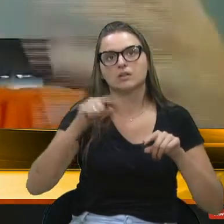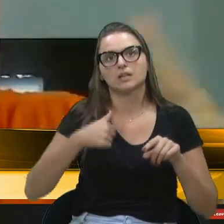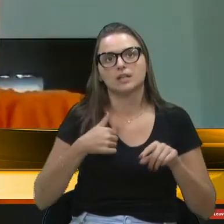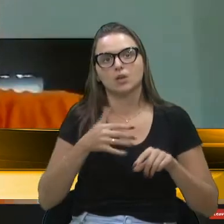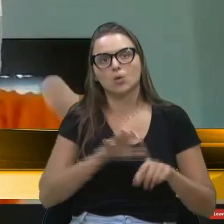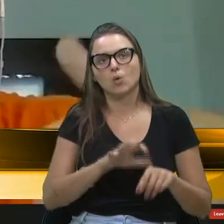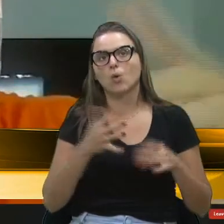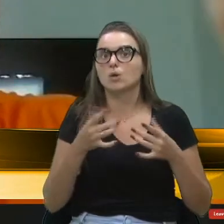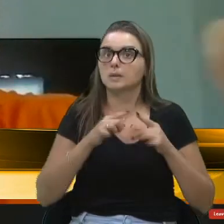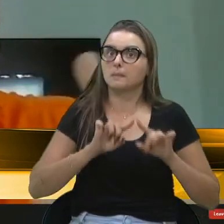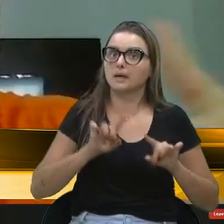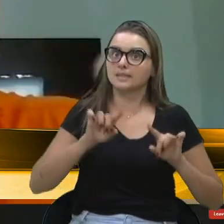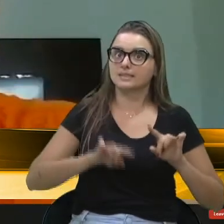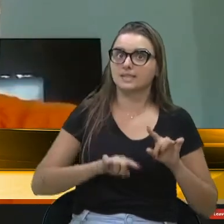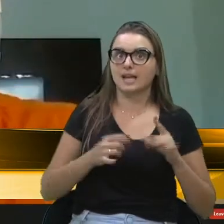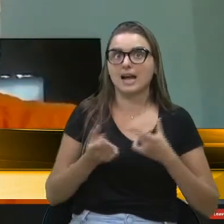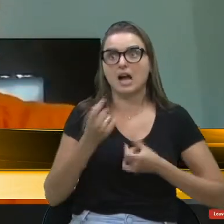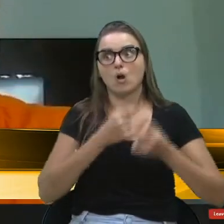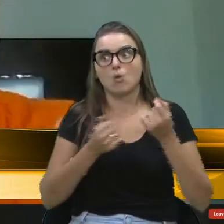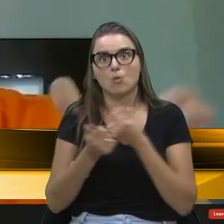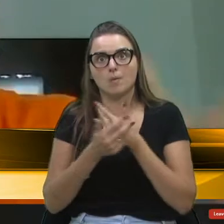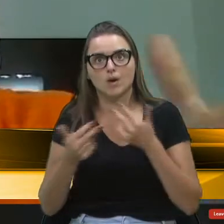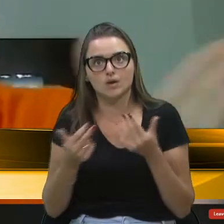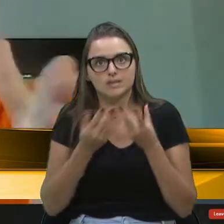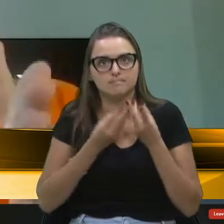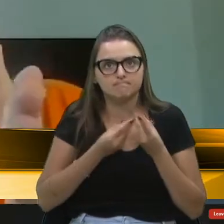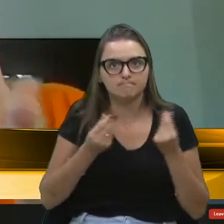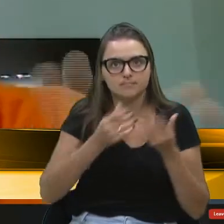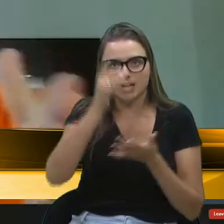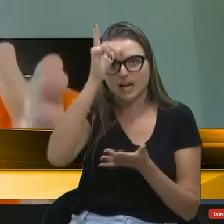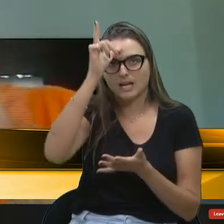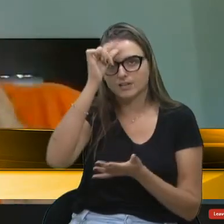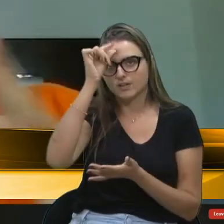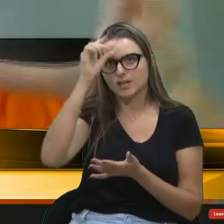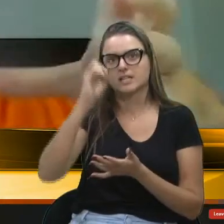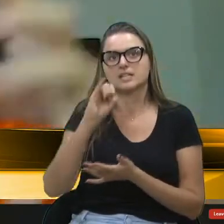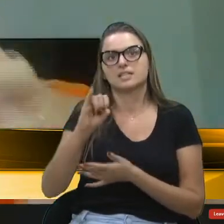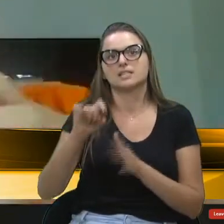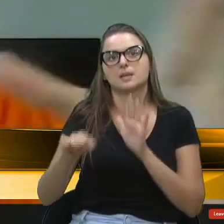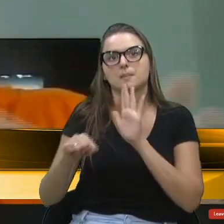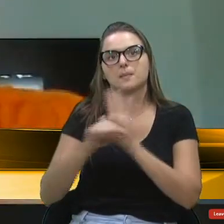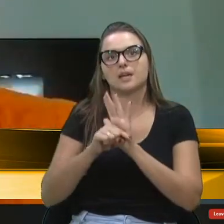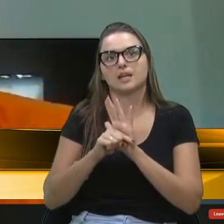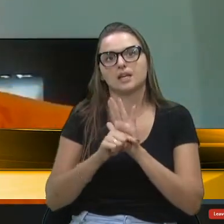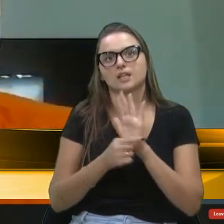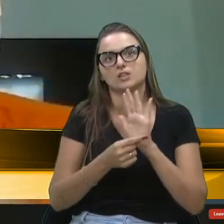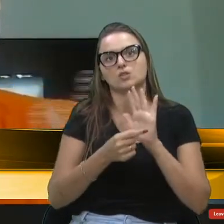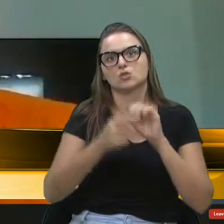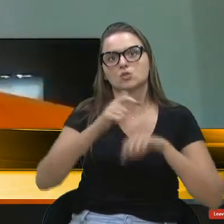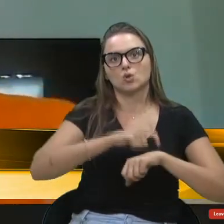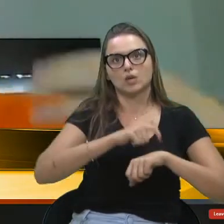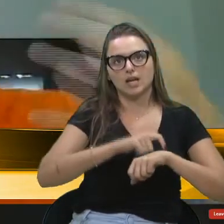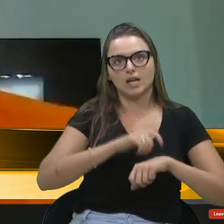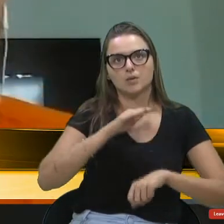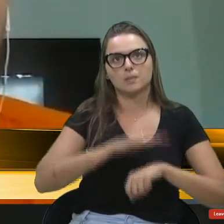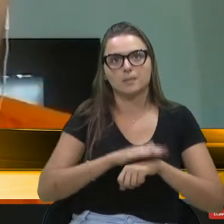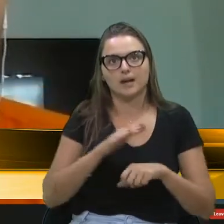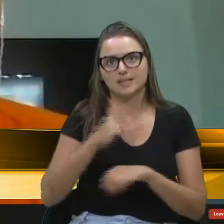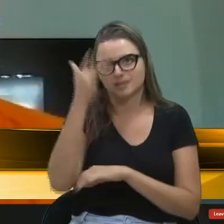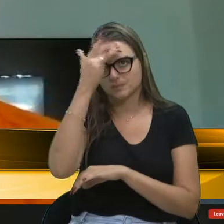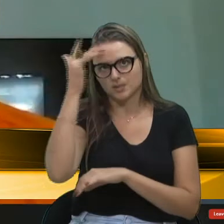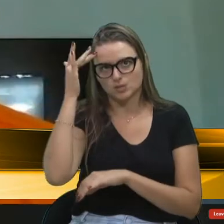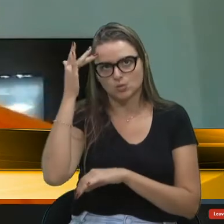contra, mas, enfim, de segunda a sexta, eu acho que quanto mais a gente reduz o horário, mais acumulação dá. Então, que a nossa